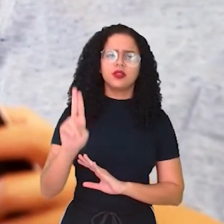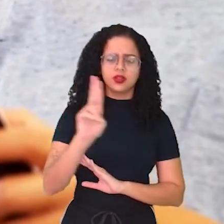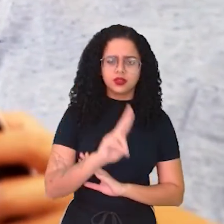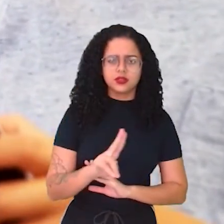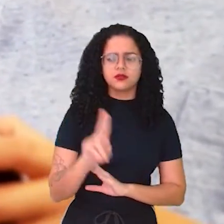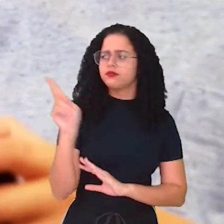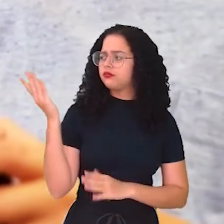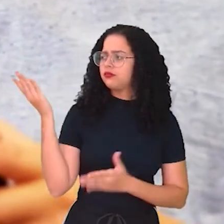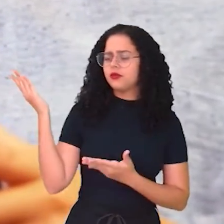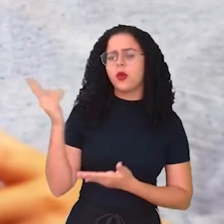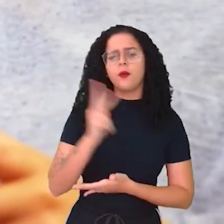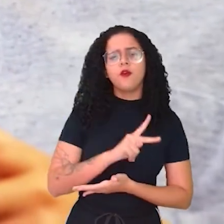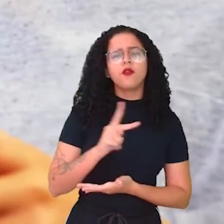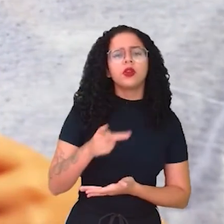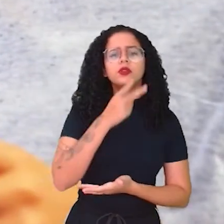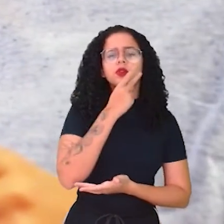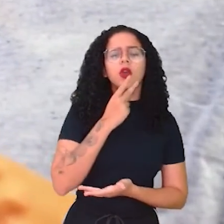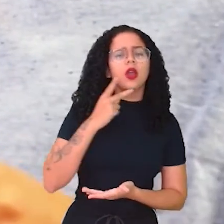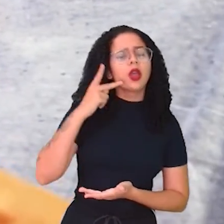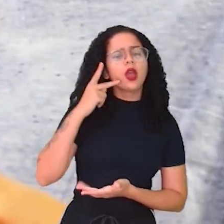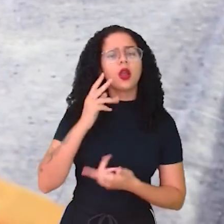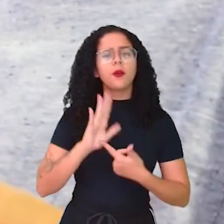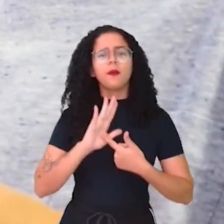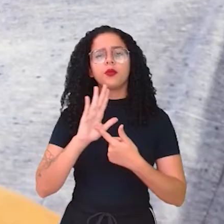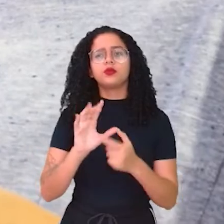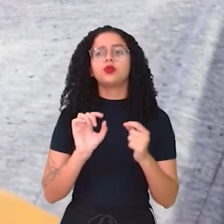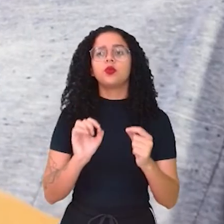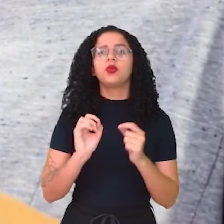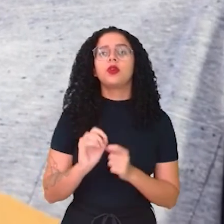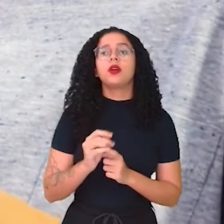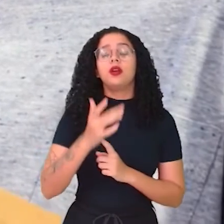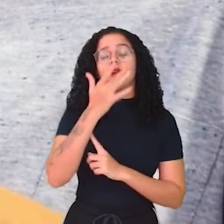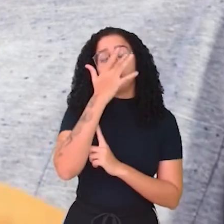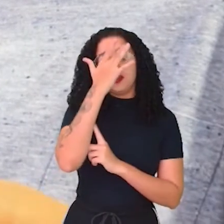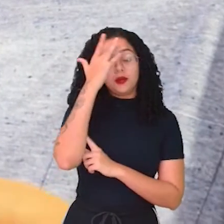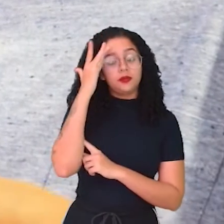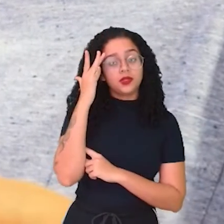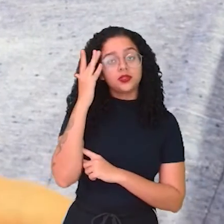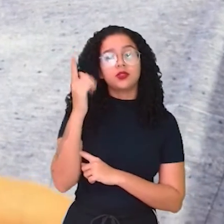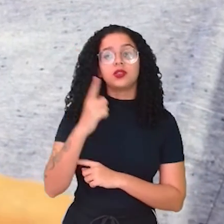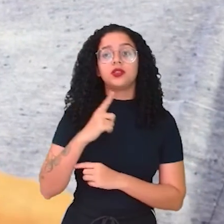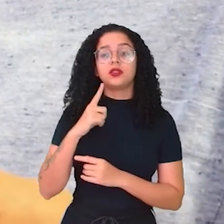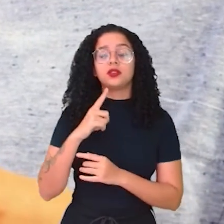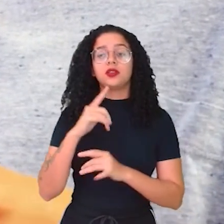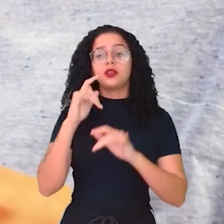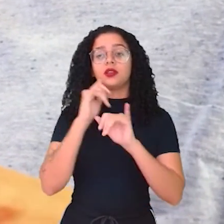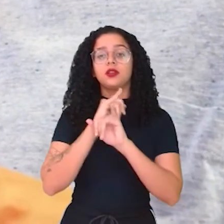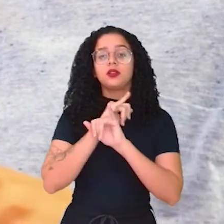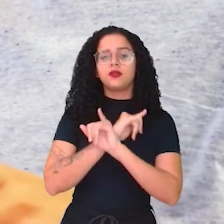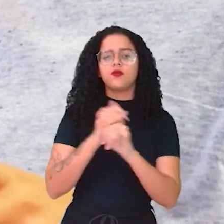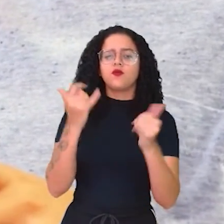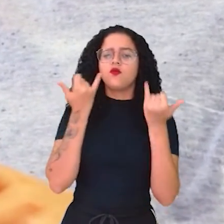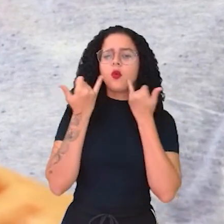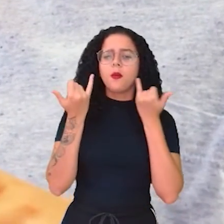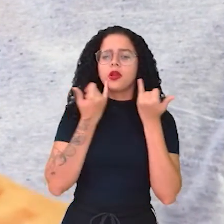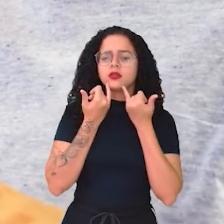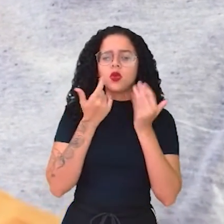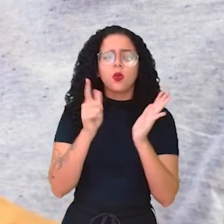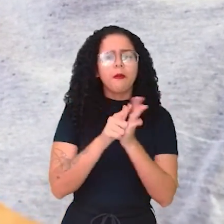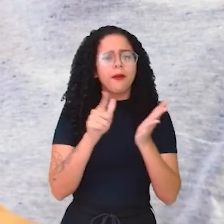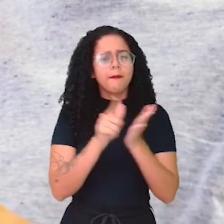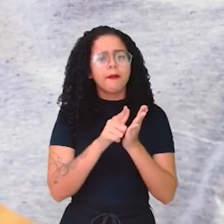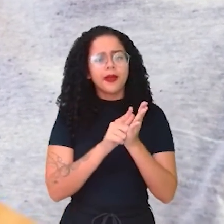Carla, ela fez dessas duas situações, né, ou seja, a pessoa tendo ali a informação vindo do papel, né, ou seja,